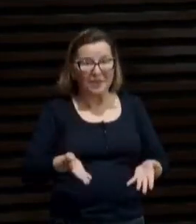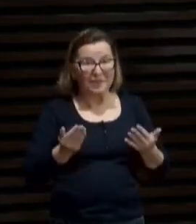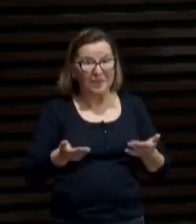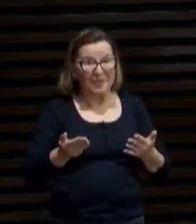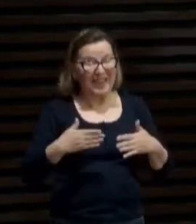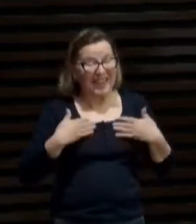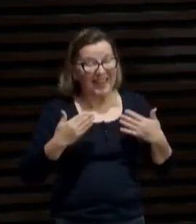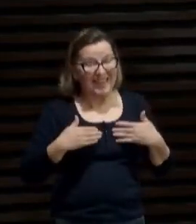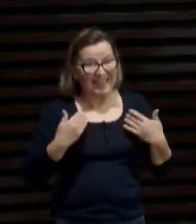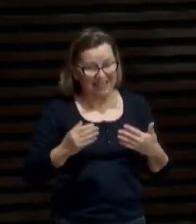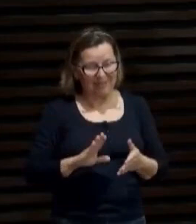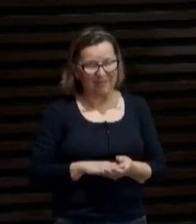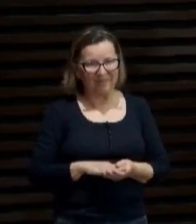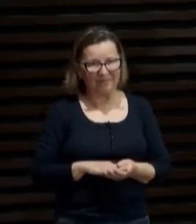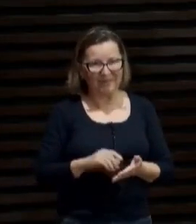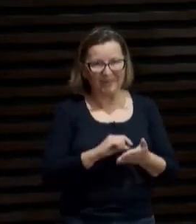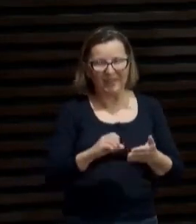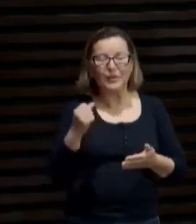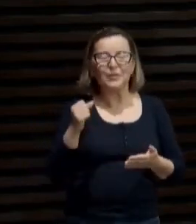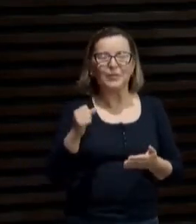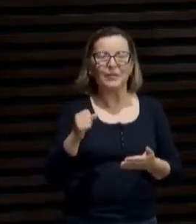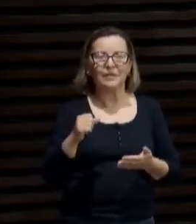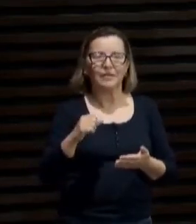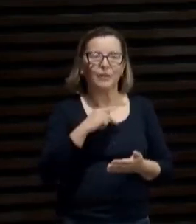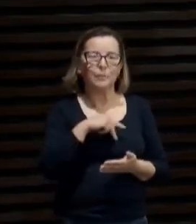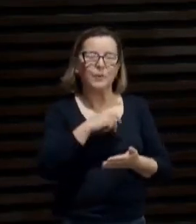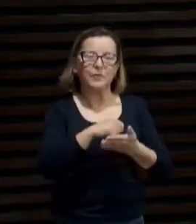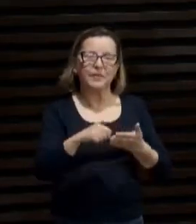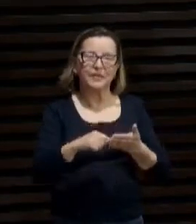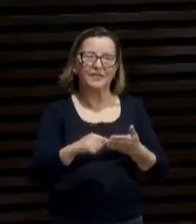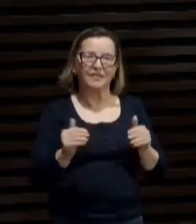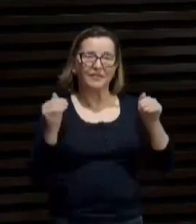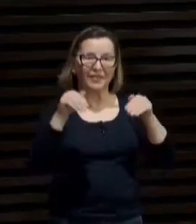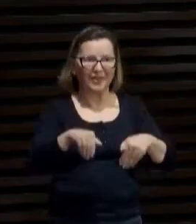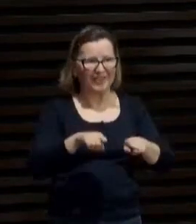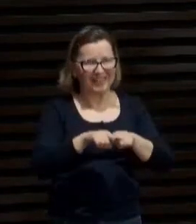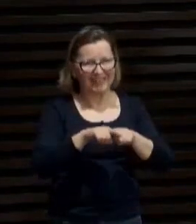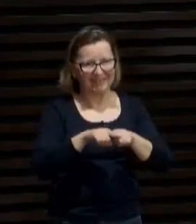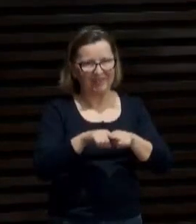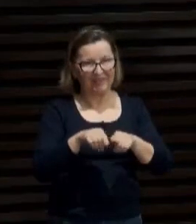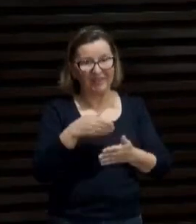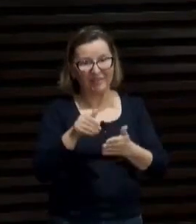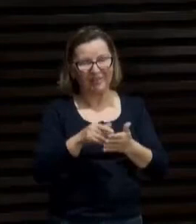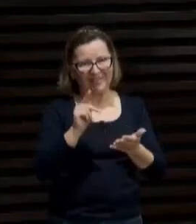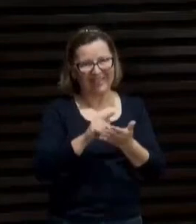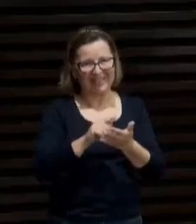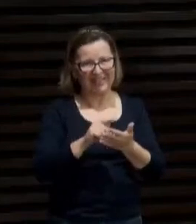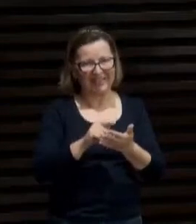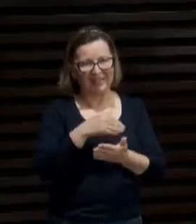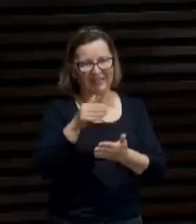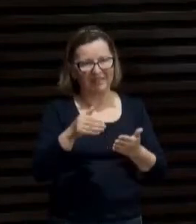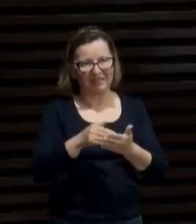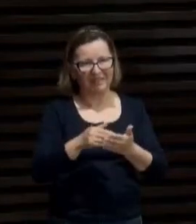terminar. Versículo 8, o que Paulo diz? Finalmente, irmãos, tudo que é verdadeiro,